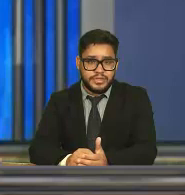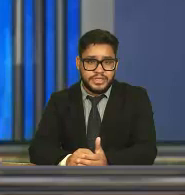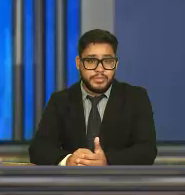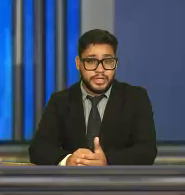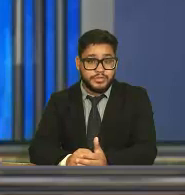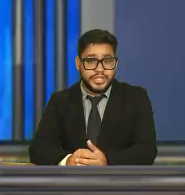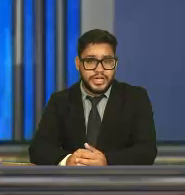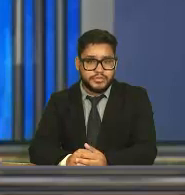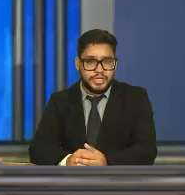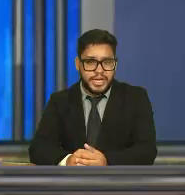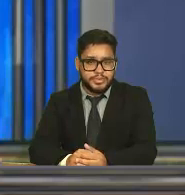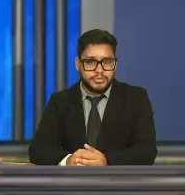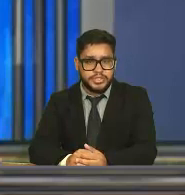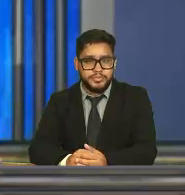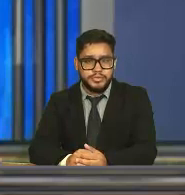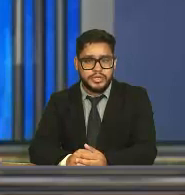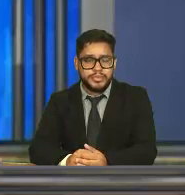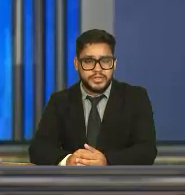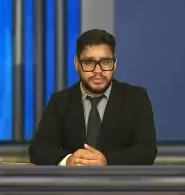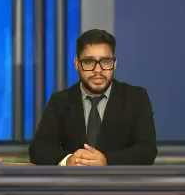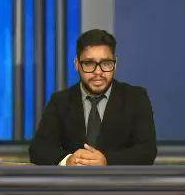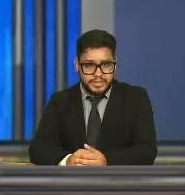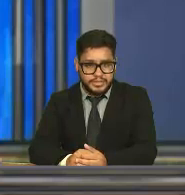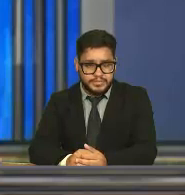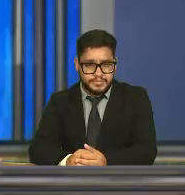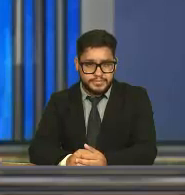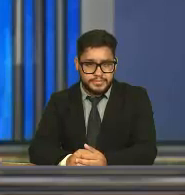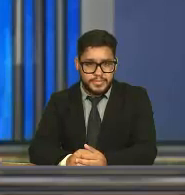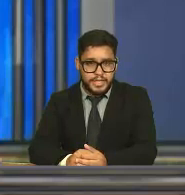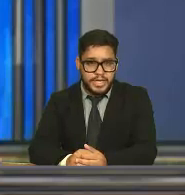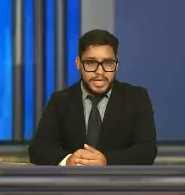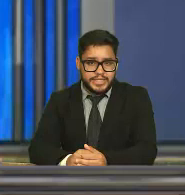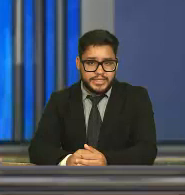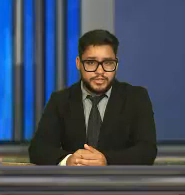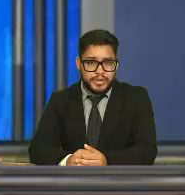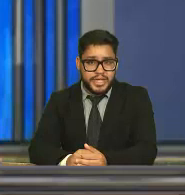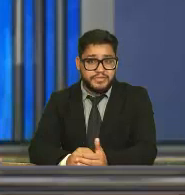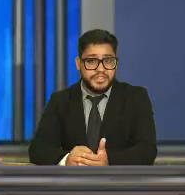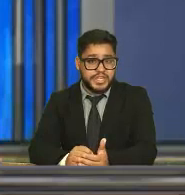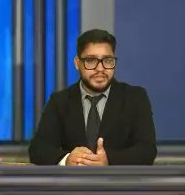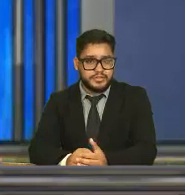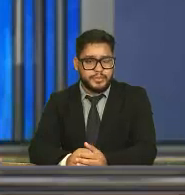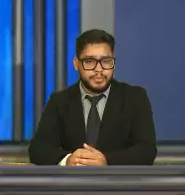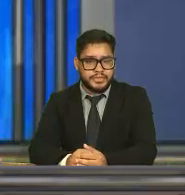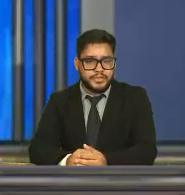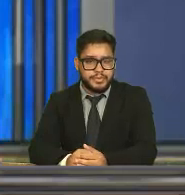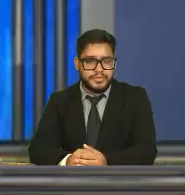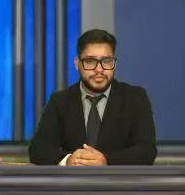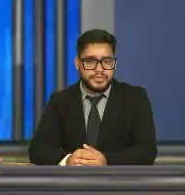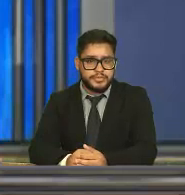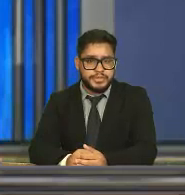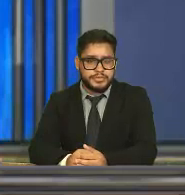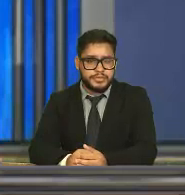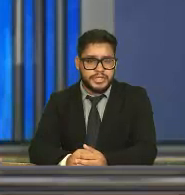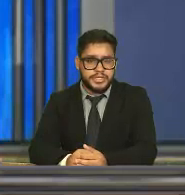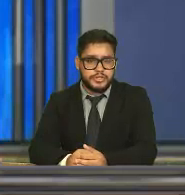Neto, que é morador de Arraial do Cabo e contribuiu com a liberação da emenda. Atendendo a uma reivindicação da população, a Prefeitura